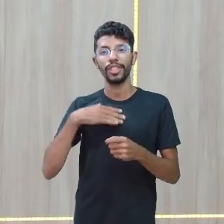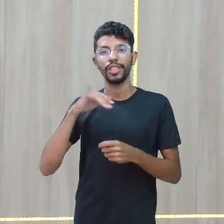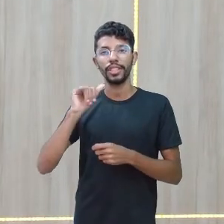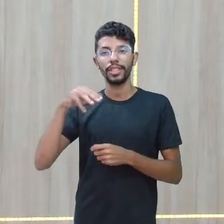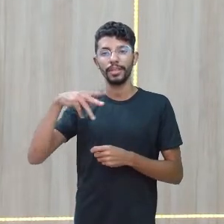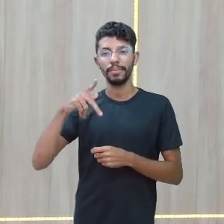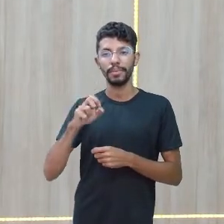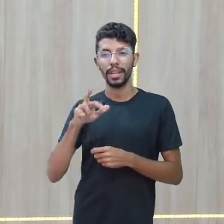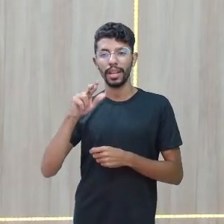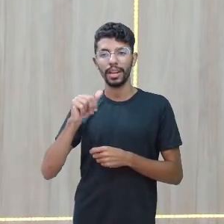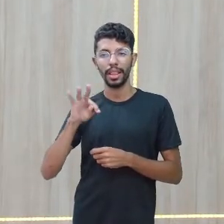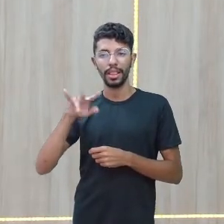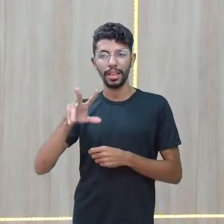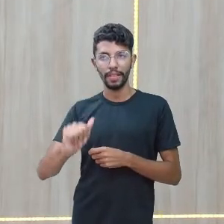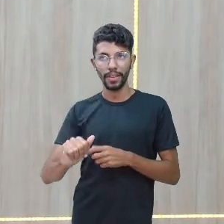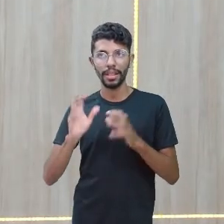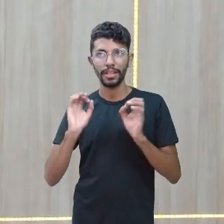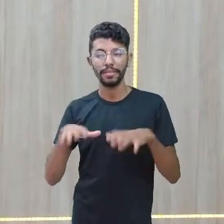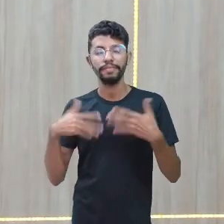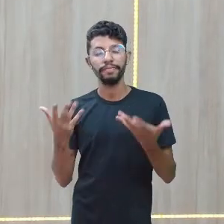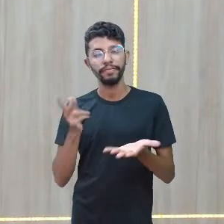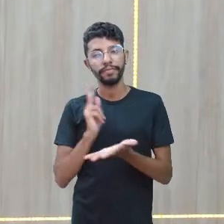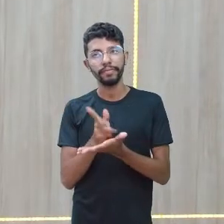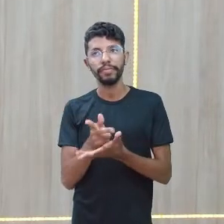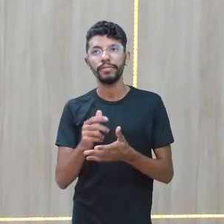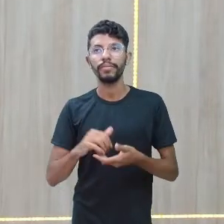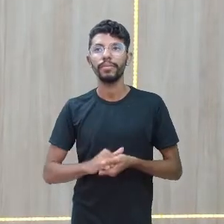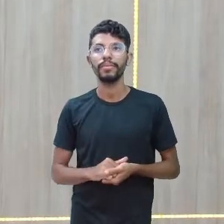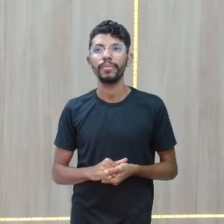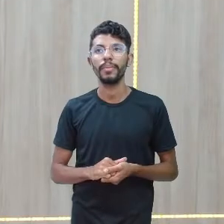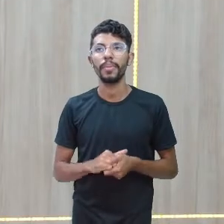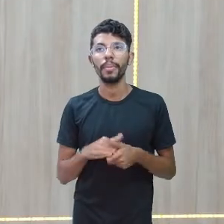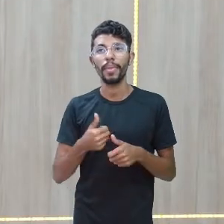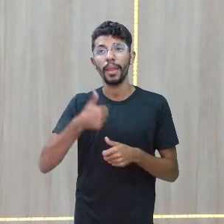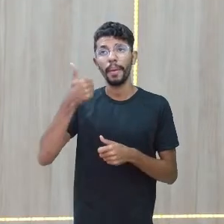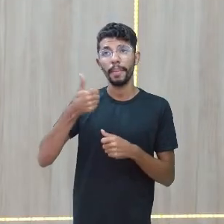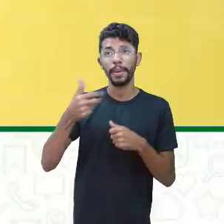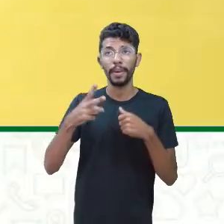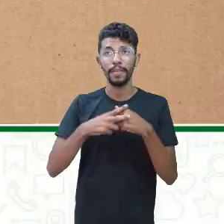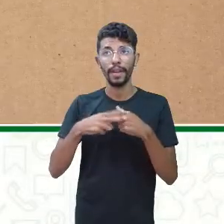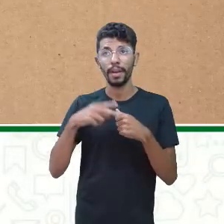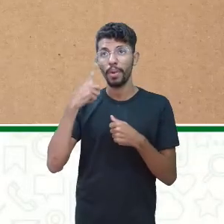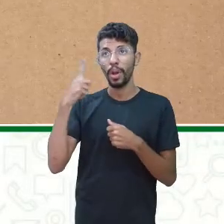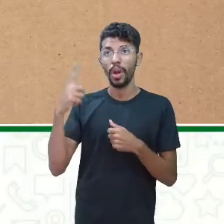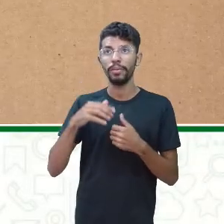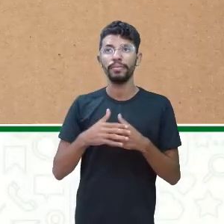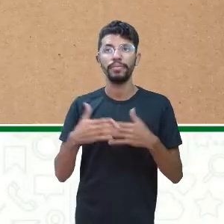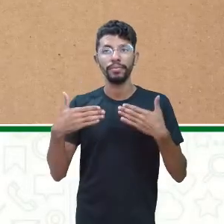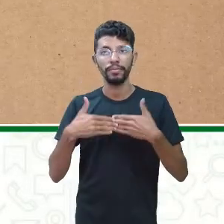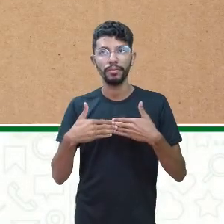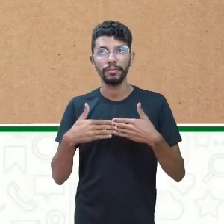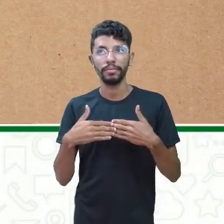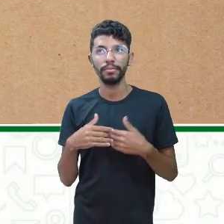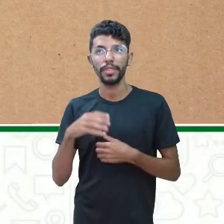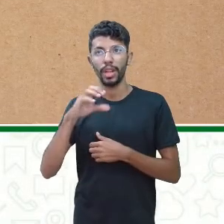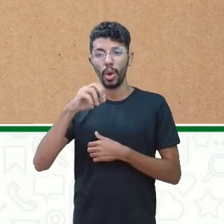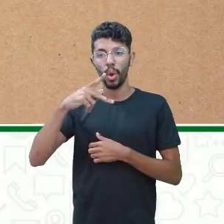imperativa, certo? Então vamos lá. Vamos usar o primeiro verbo aqui. Primeiro verbo aqui, open. Então temos